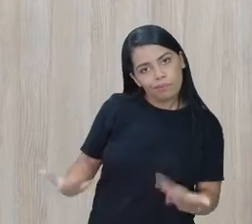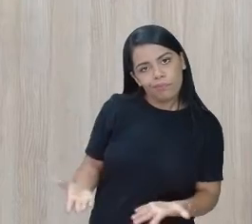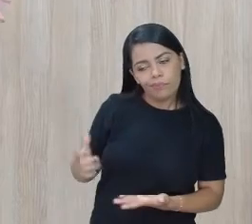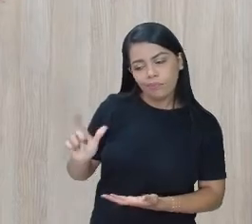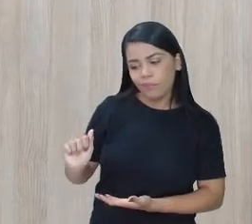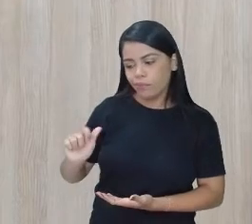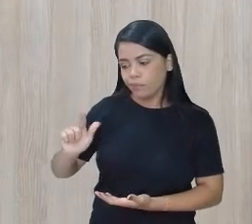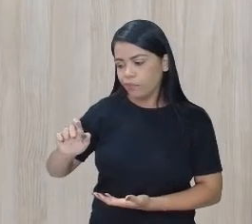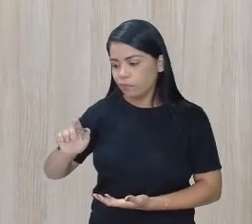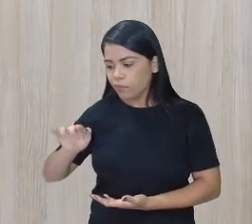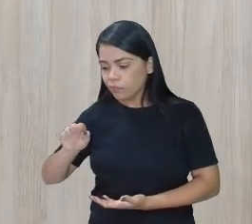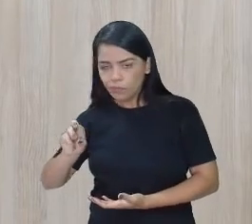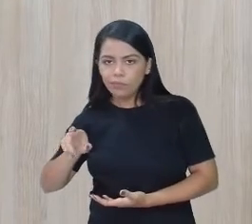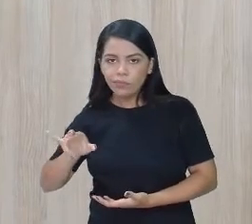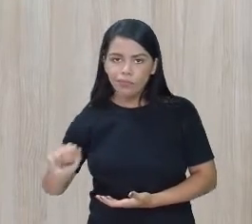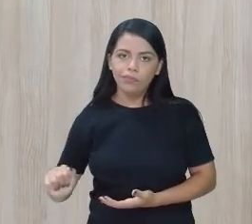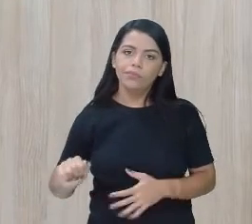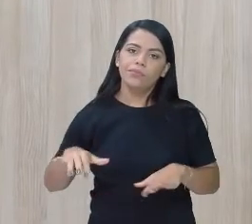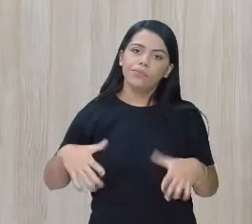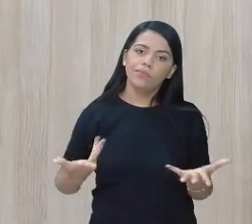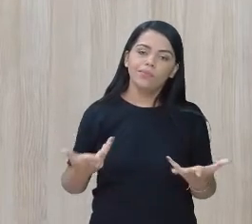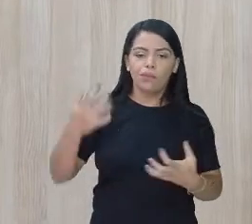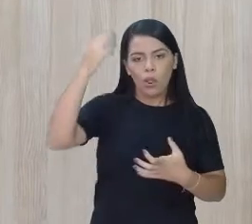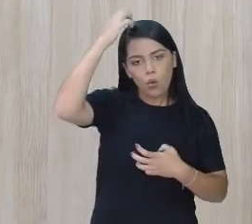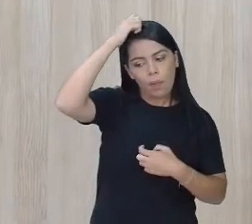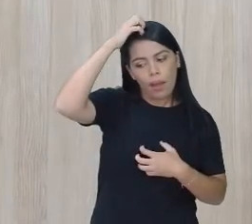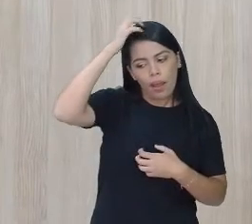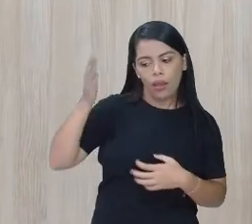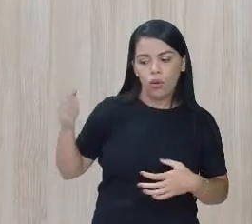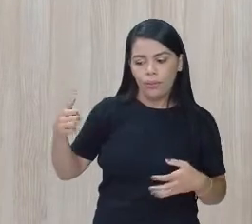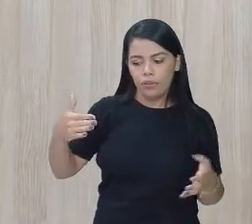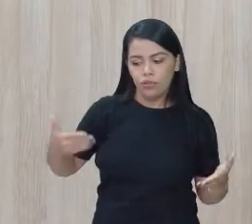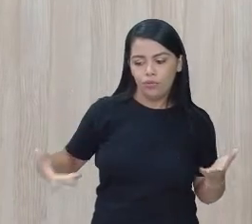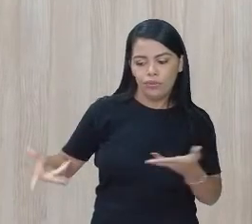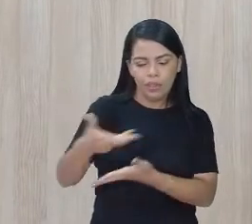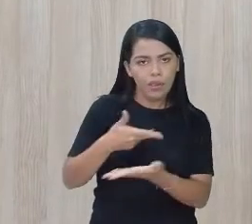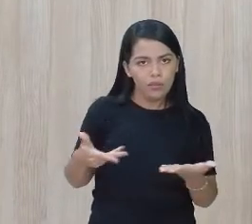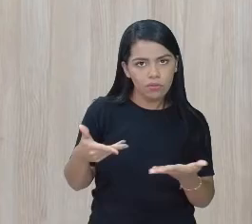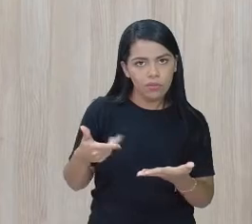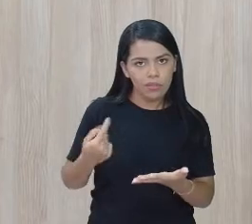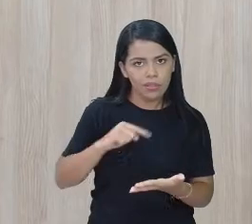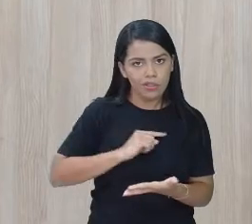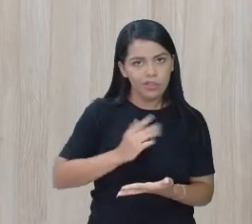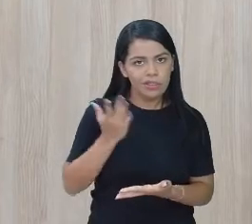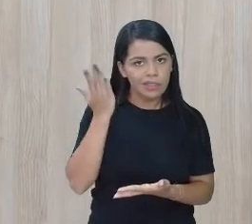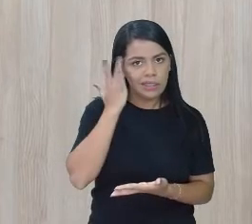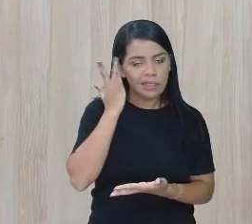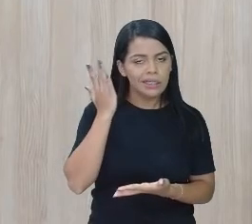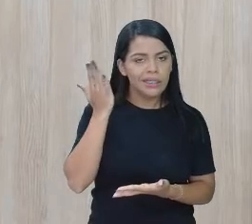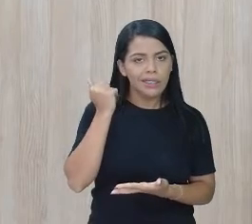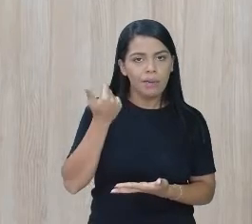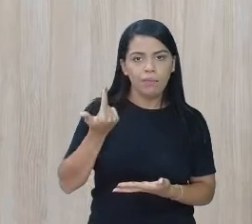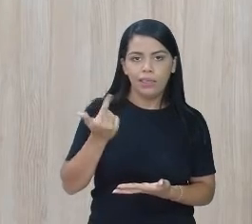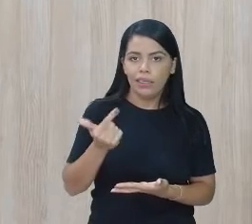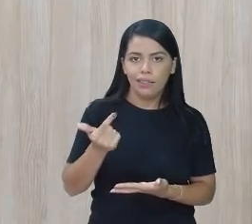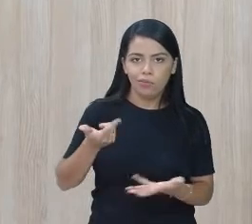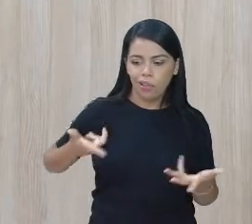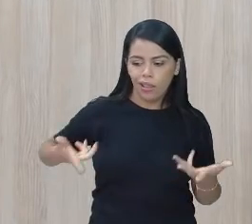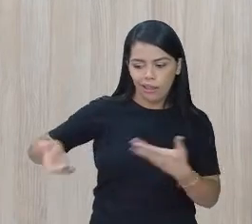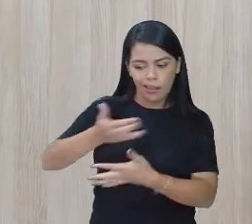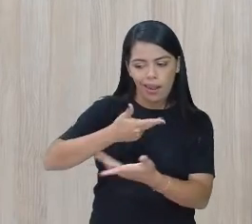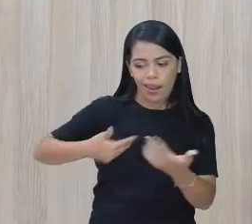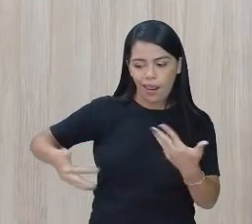O macaco e o peixinho interagem, né? A gente sabe que não existe um macaco e um peixinho interagindo